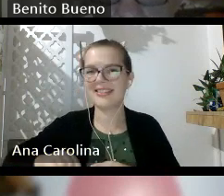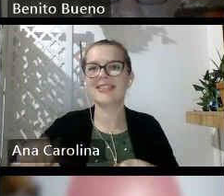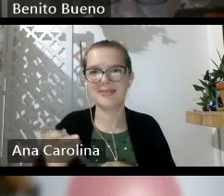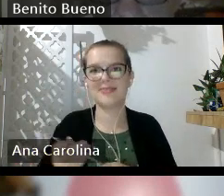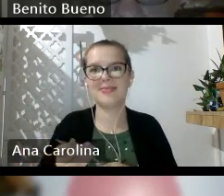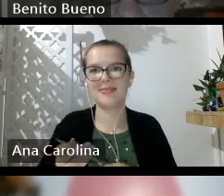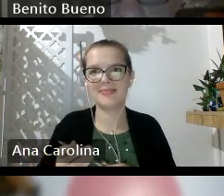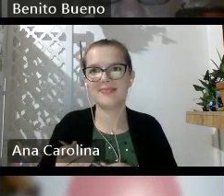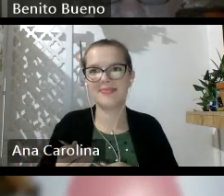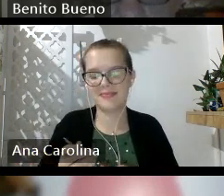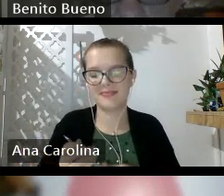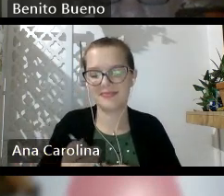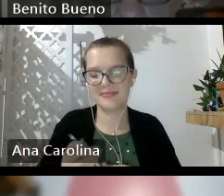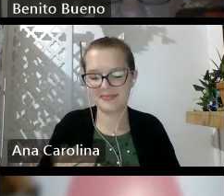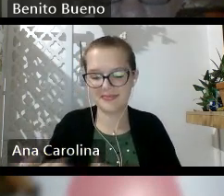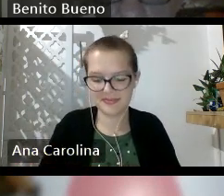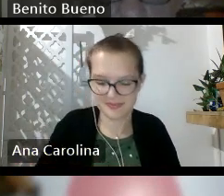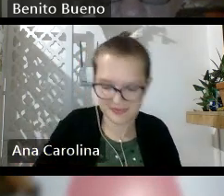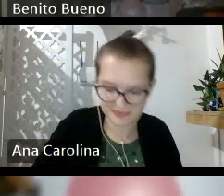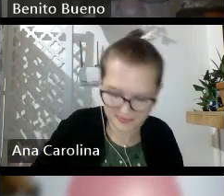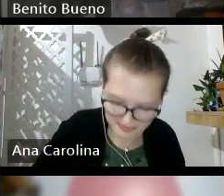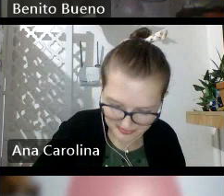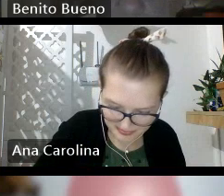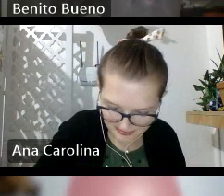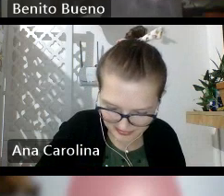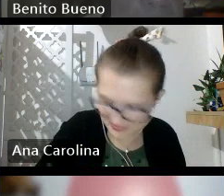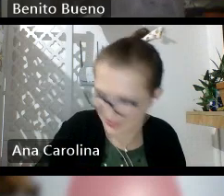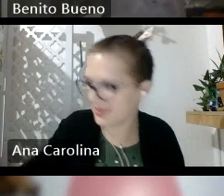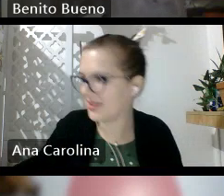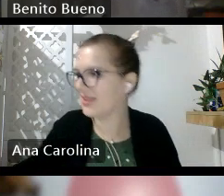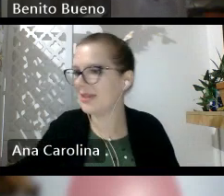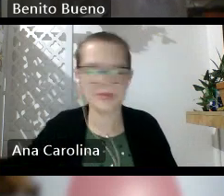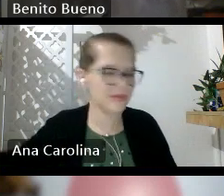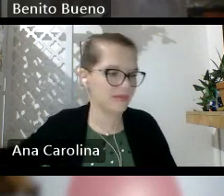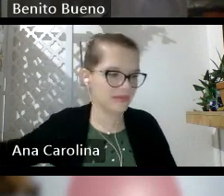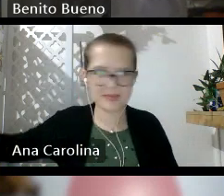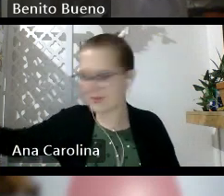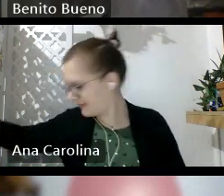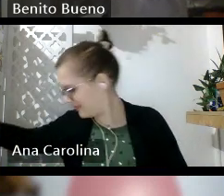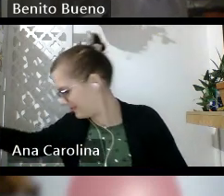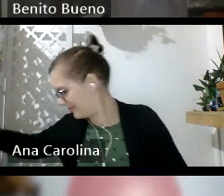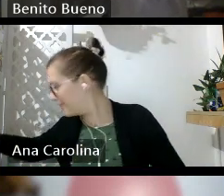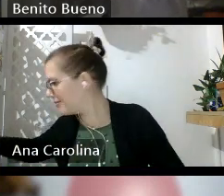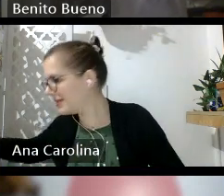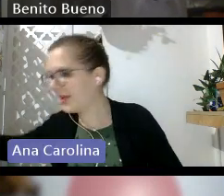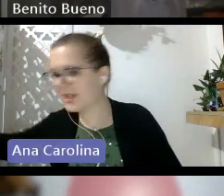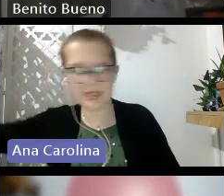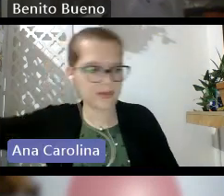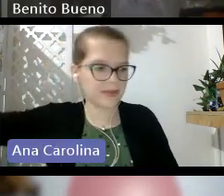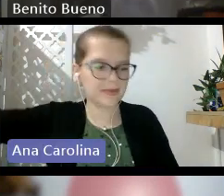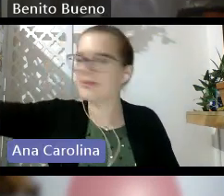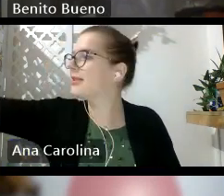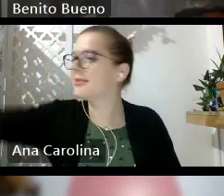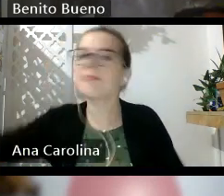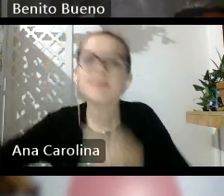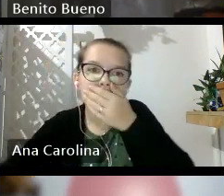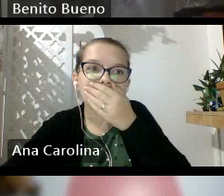necessário. Mas agora eu vou fazer outra pergunta para vocês. Quando não tem, ela Fala a caneta,